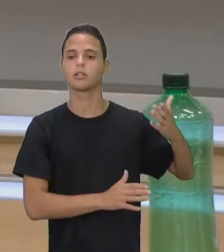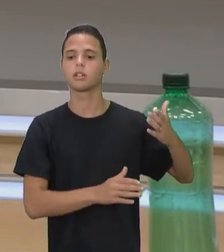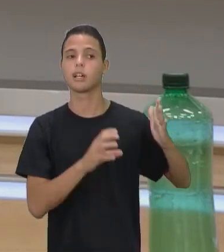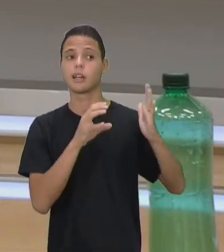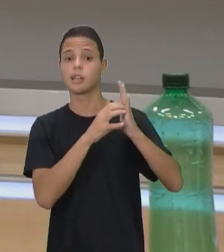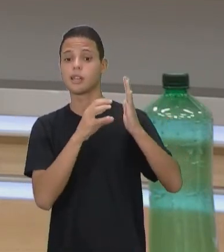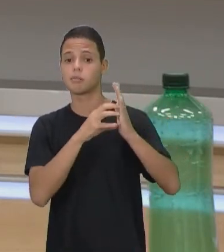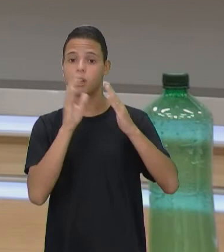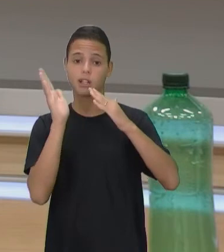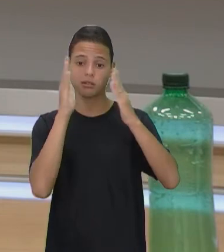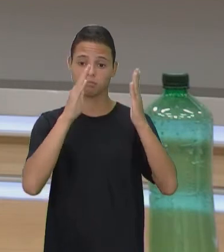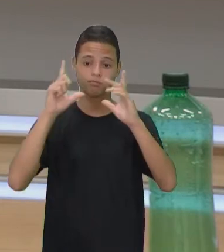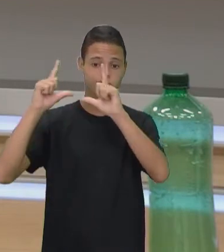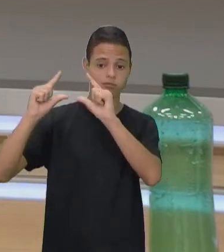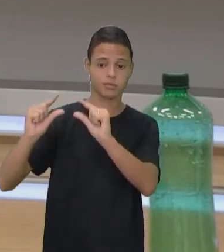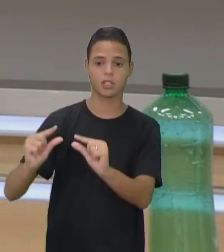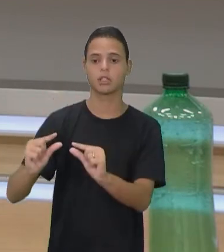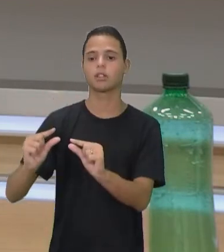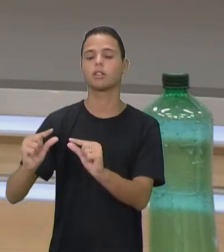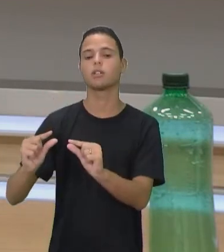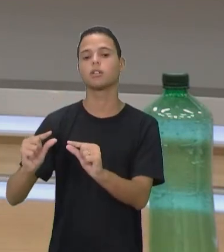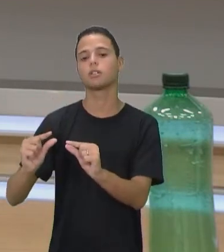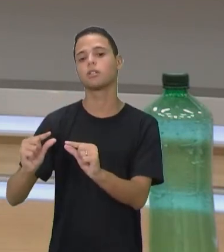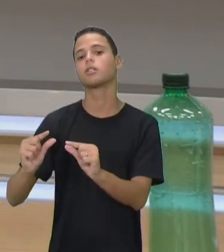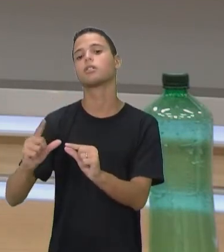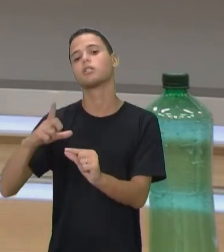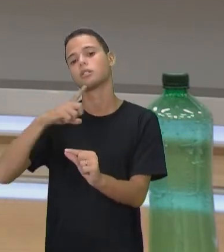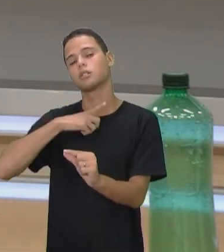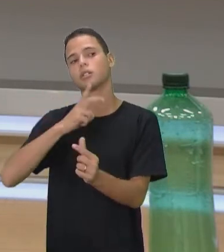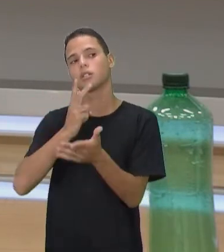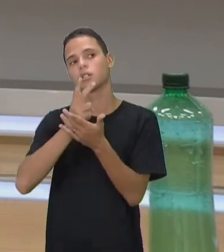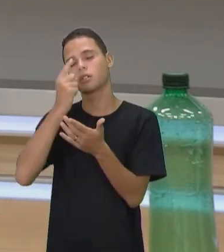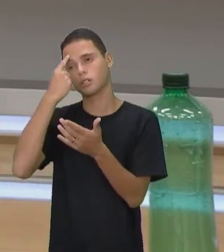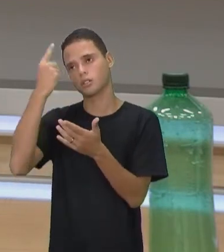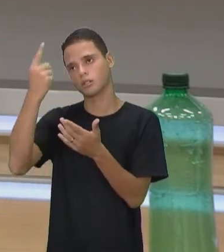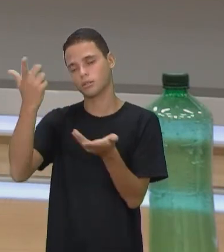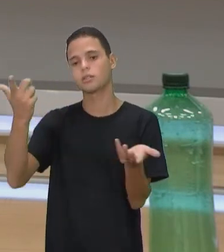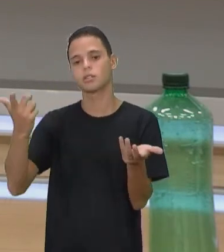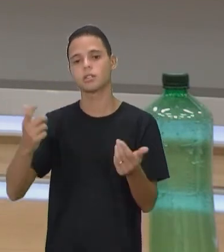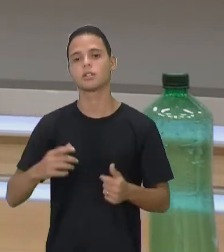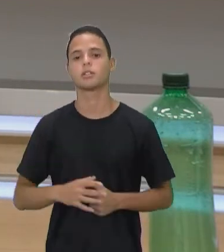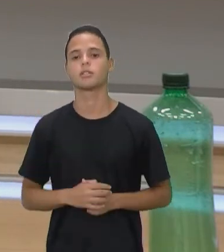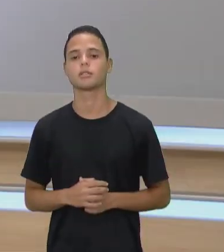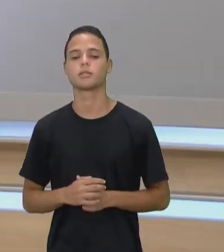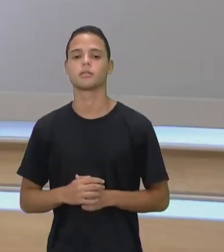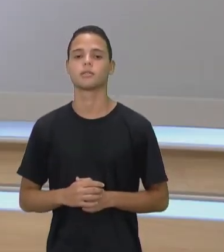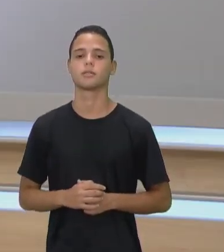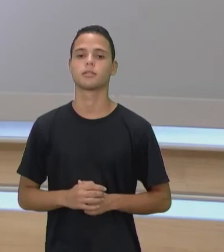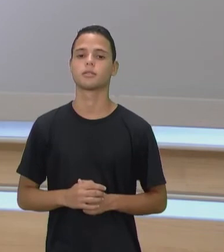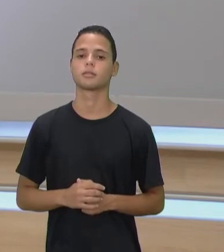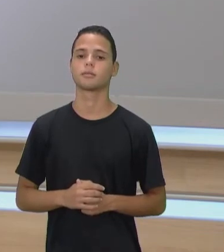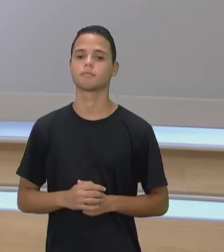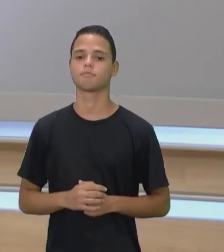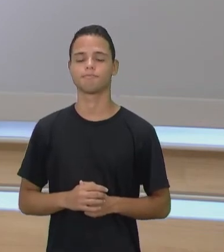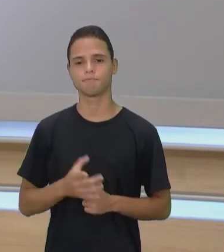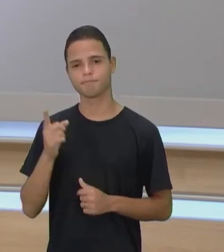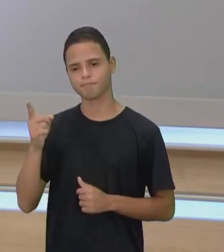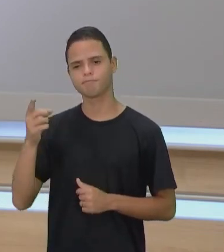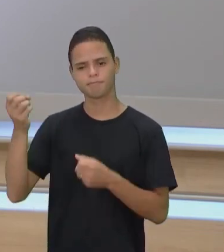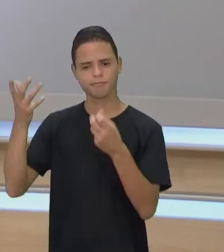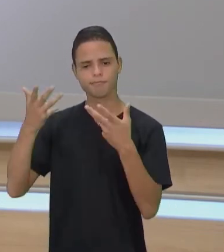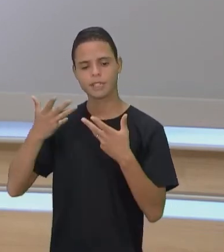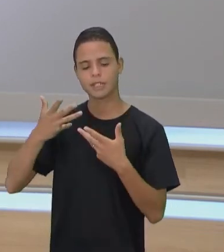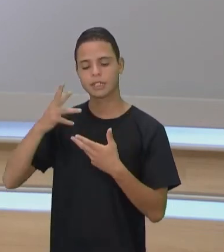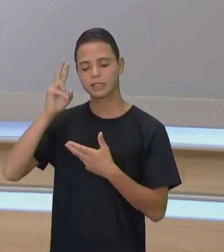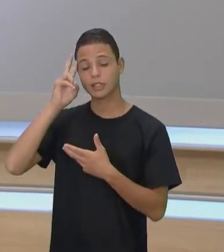impacto ambiental tão forte, a gente tem que sempre pensar nisso. Uma coisa que você falando me lembrou é